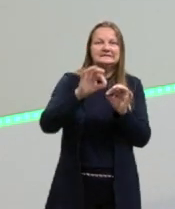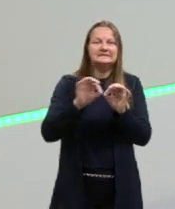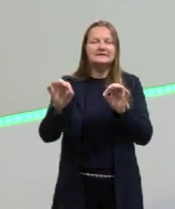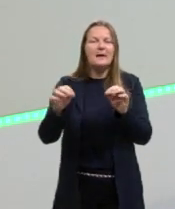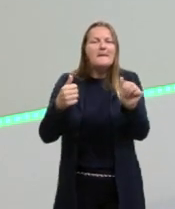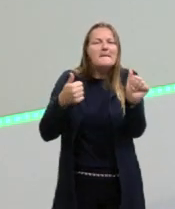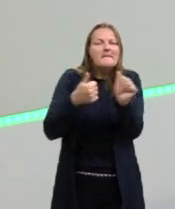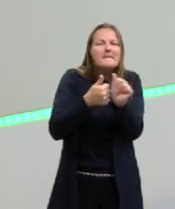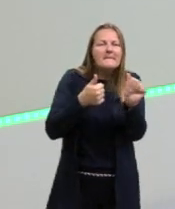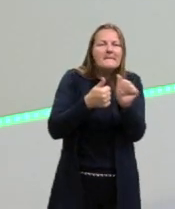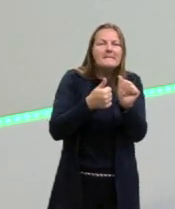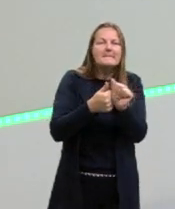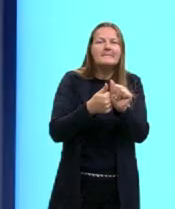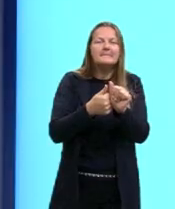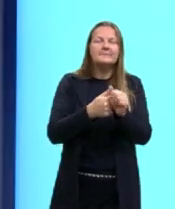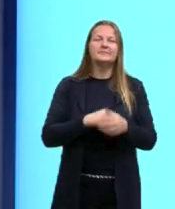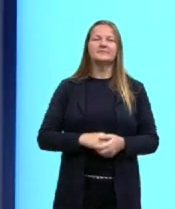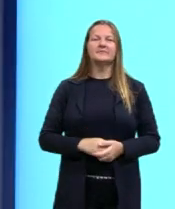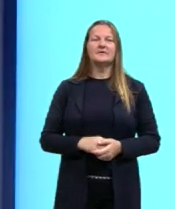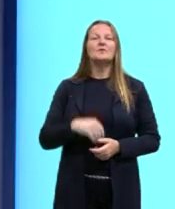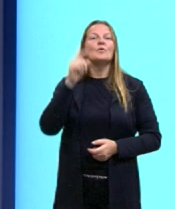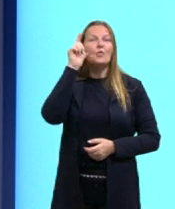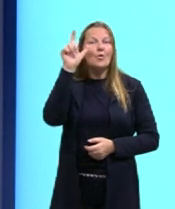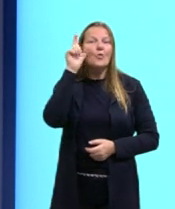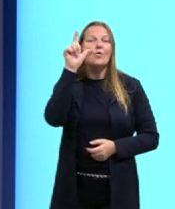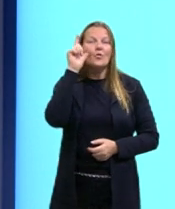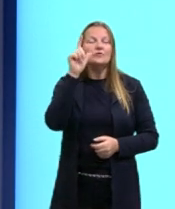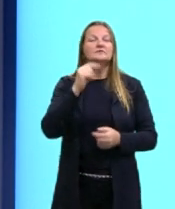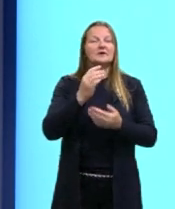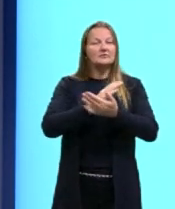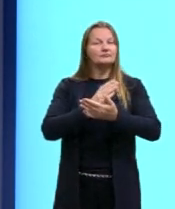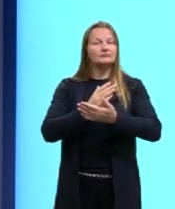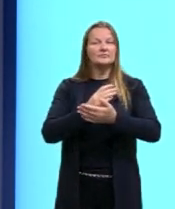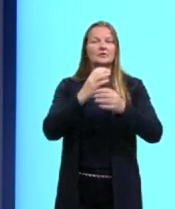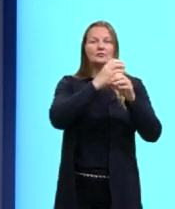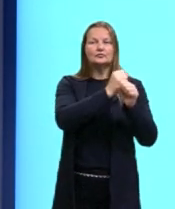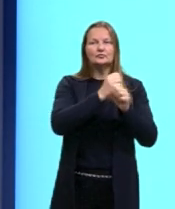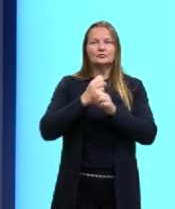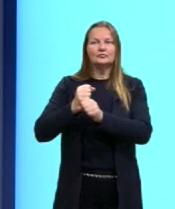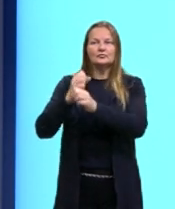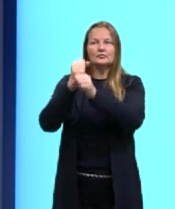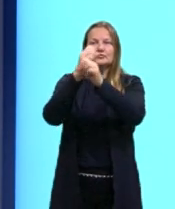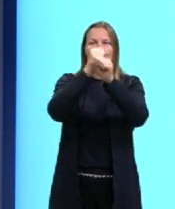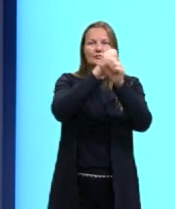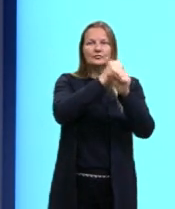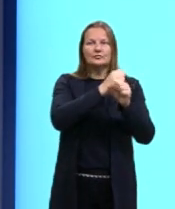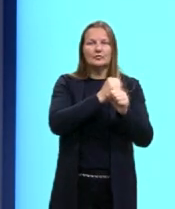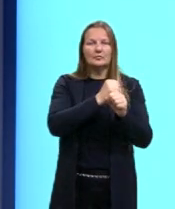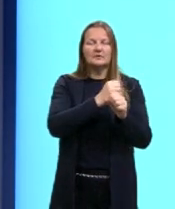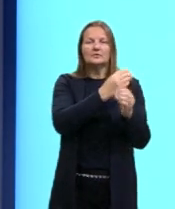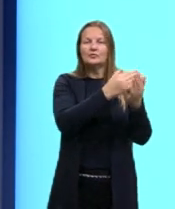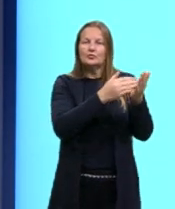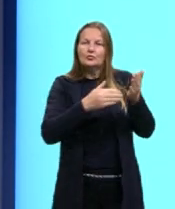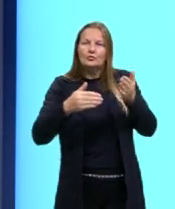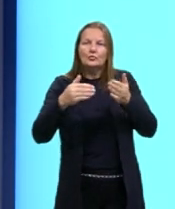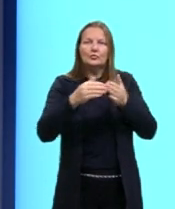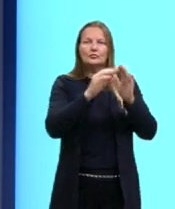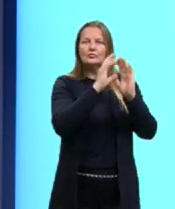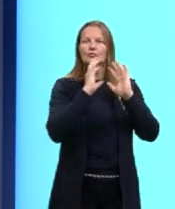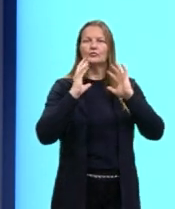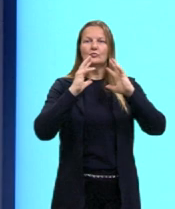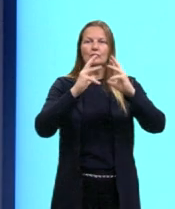uns dos outros e aí eu consigo calcular a média Somando todos os valores e aqui